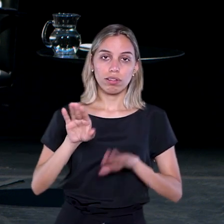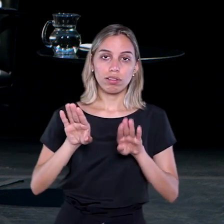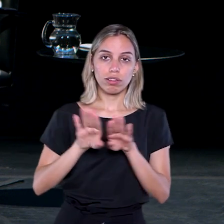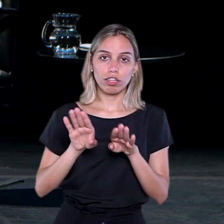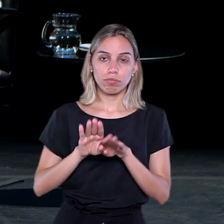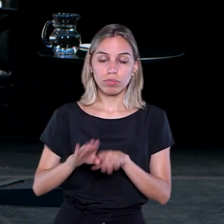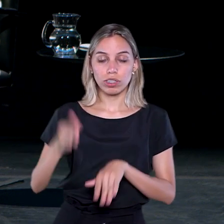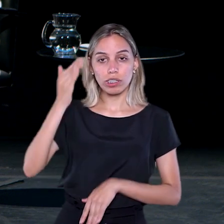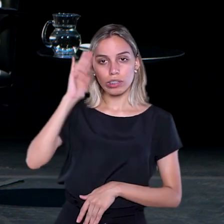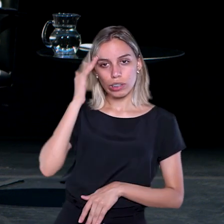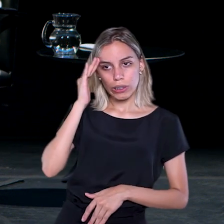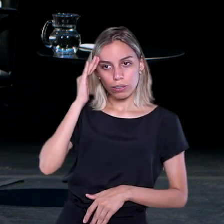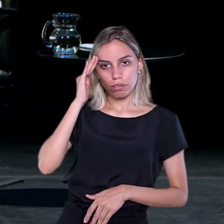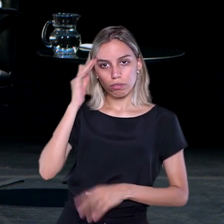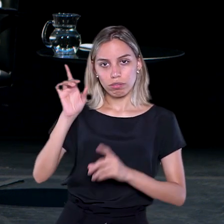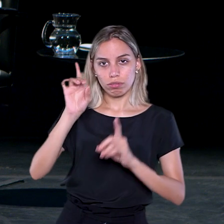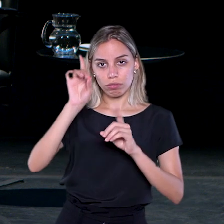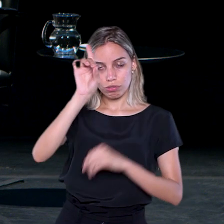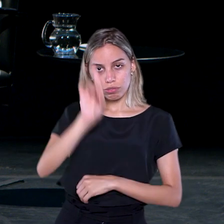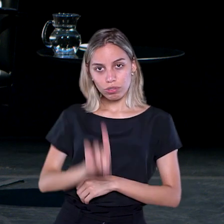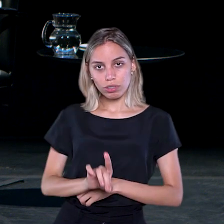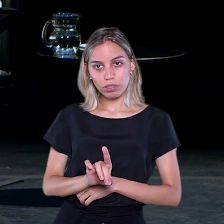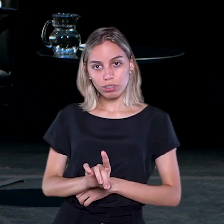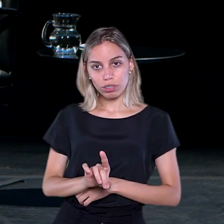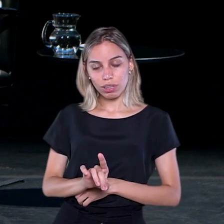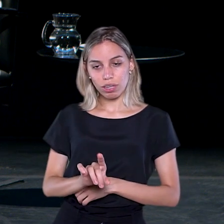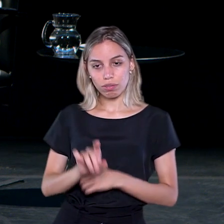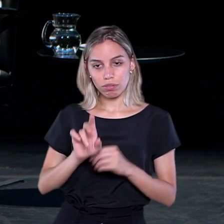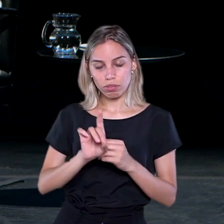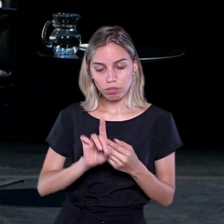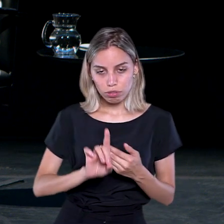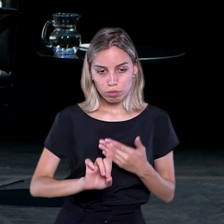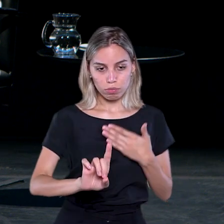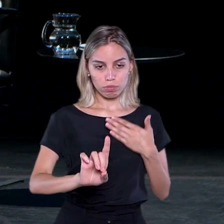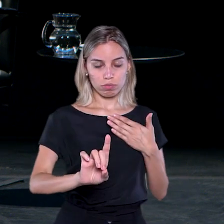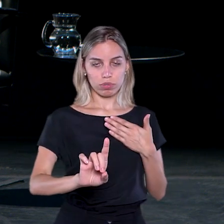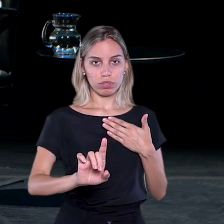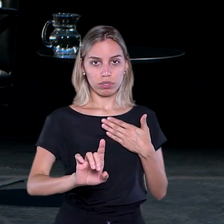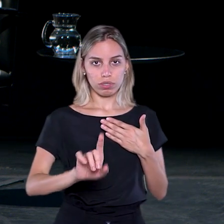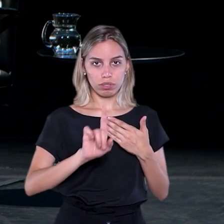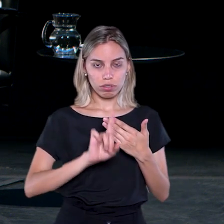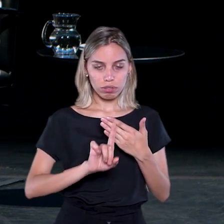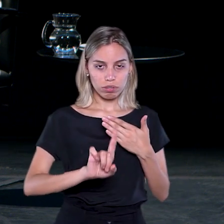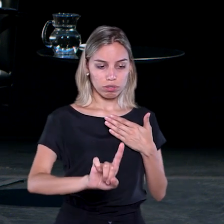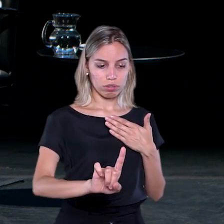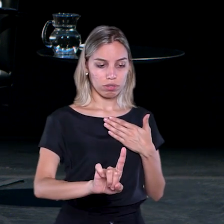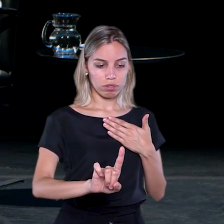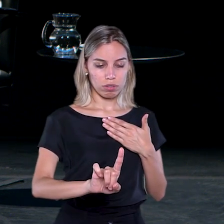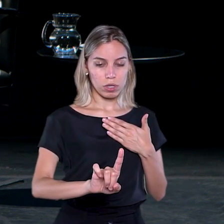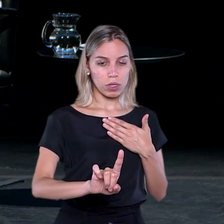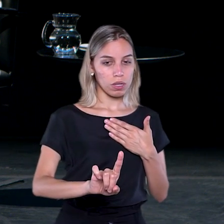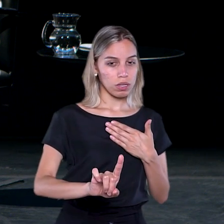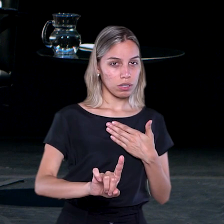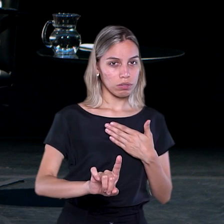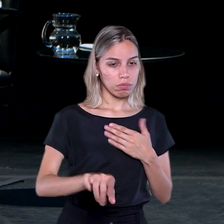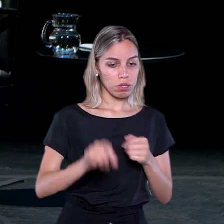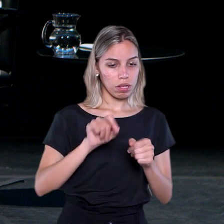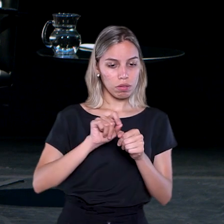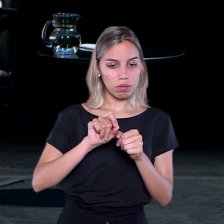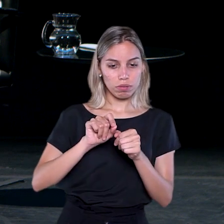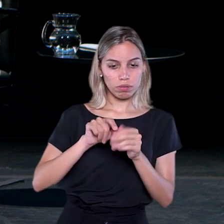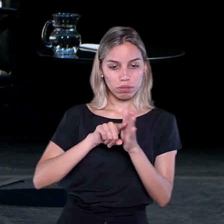fala em pluriversalidade ao invés de universalidade. A noção de universalidade, de sujeito universal,